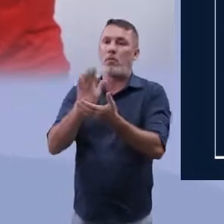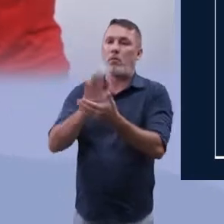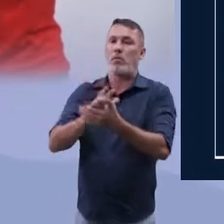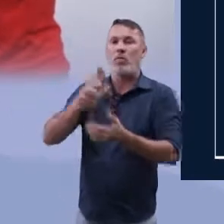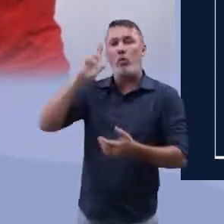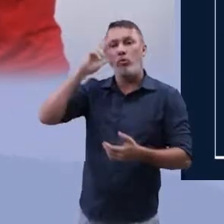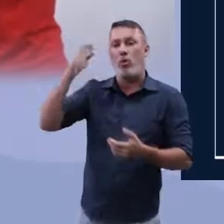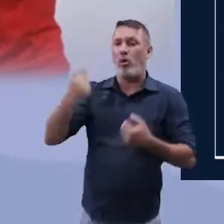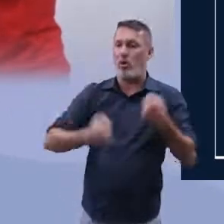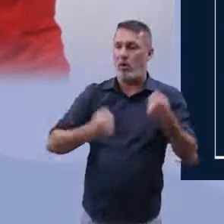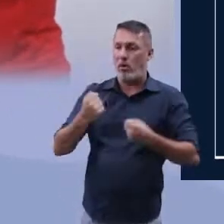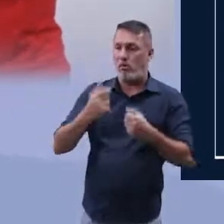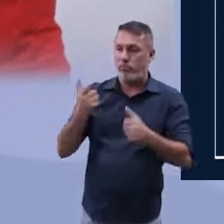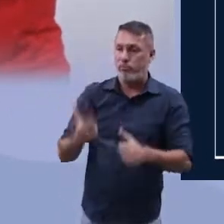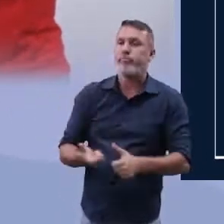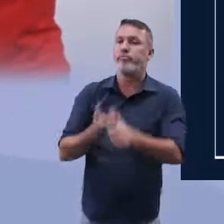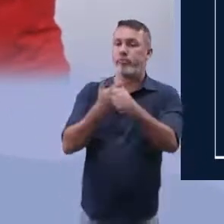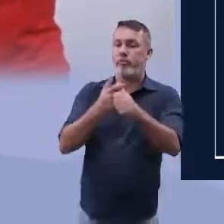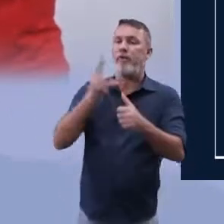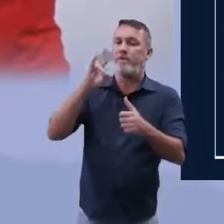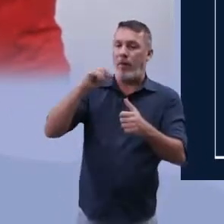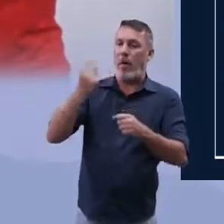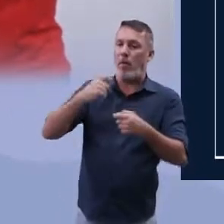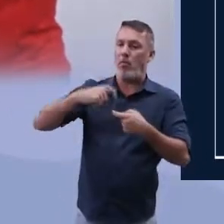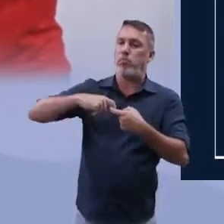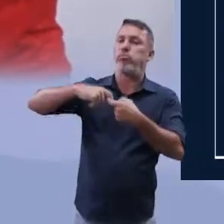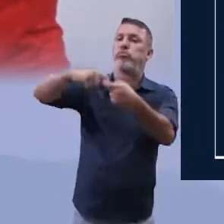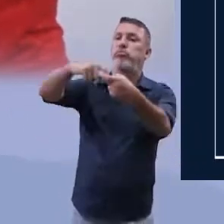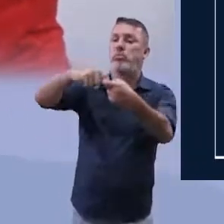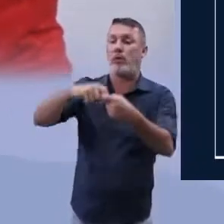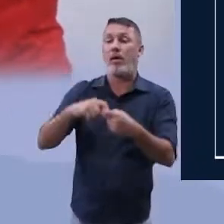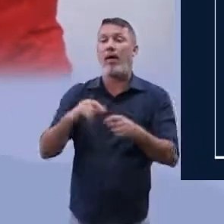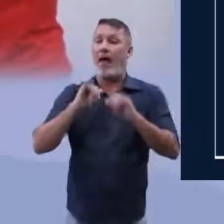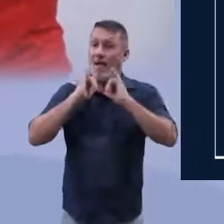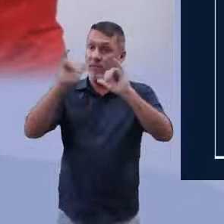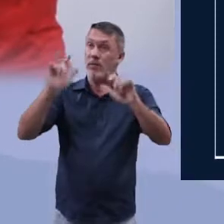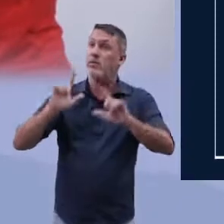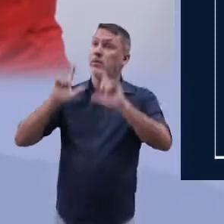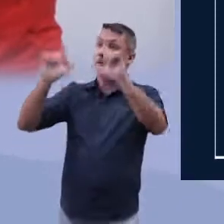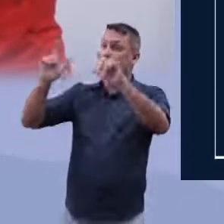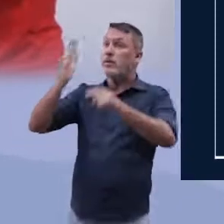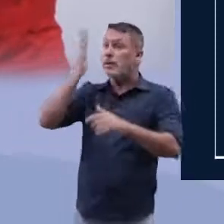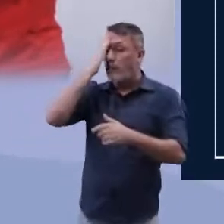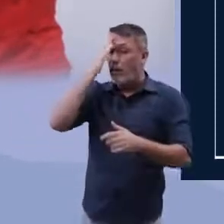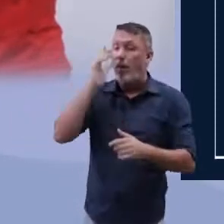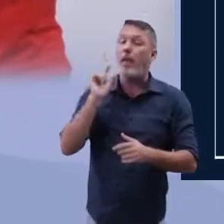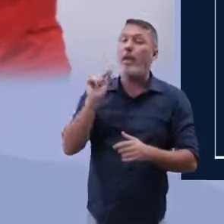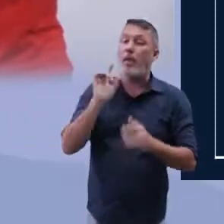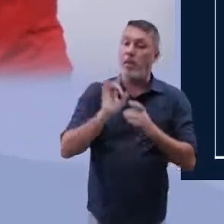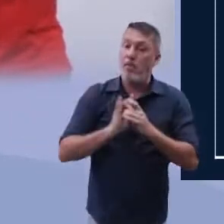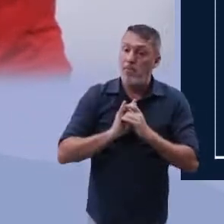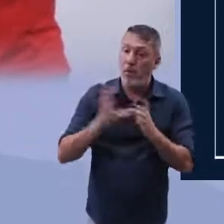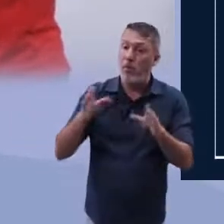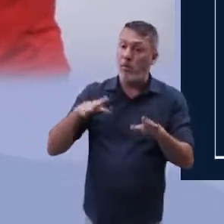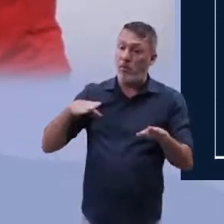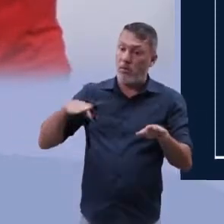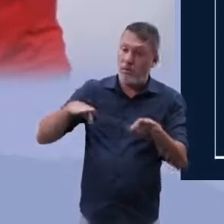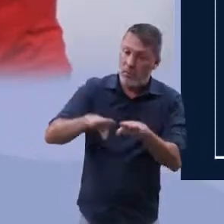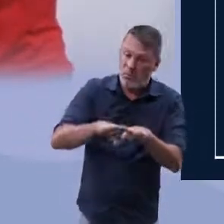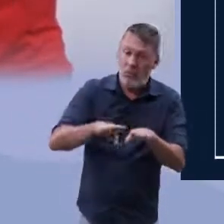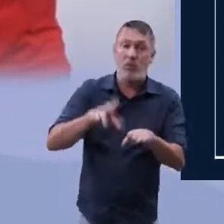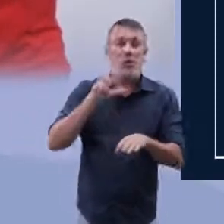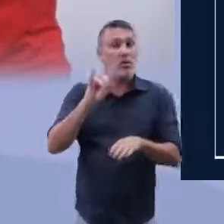do dono do carro. Então, ó, at owner's expense. Então, está escrito ali, aviso, somente quem tem permissão